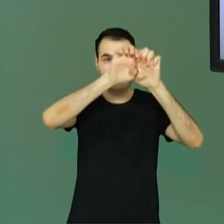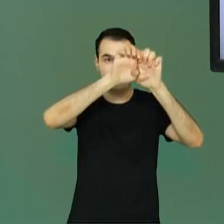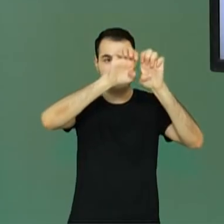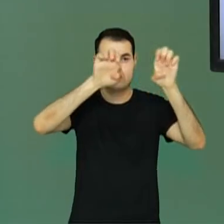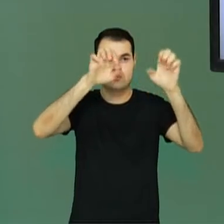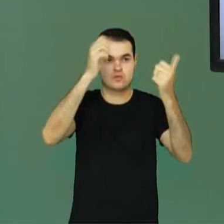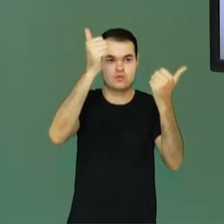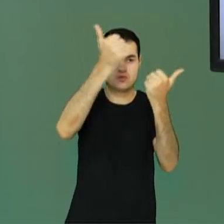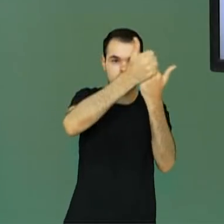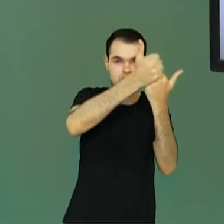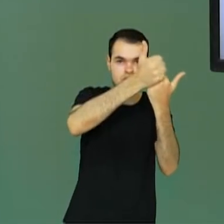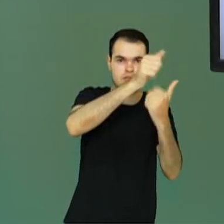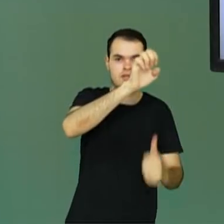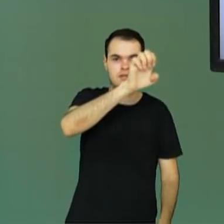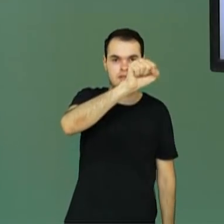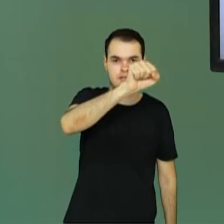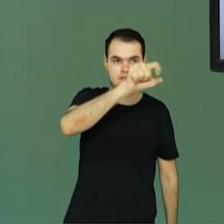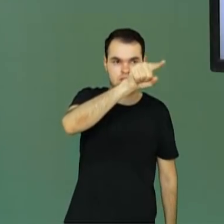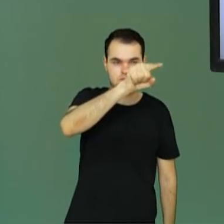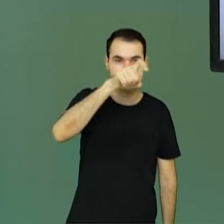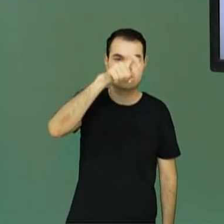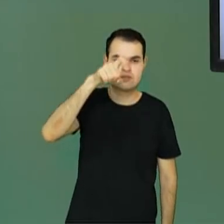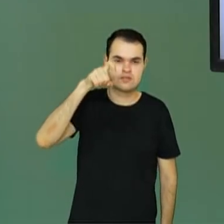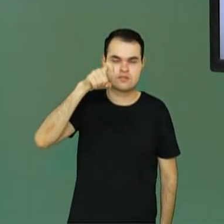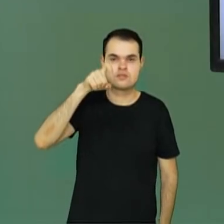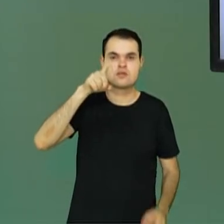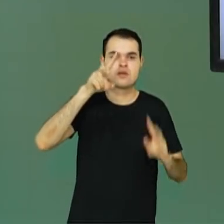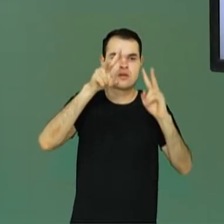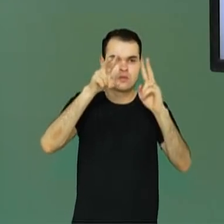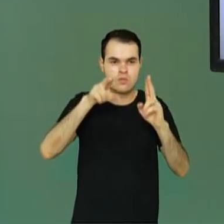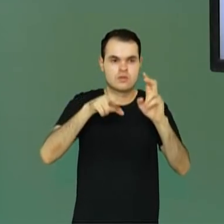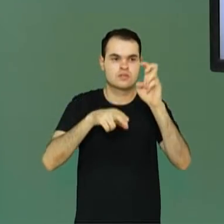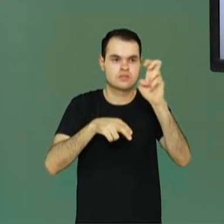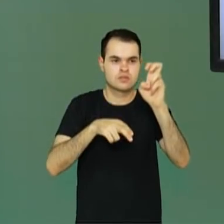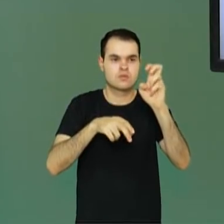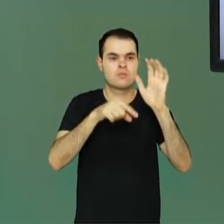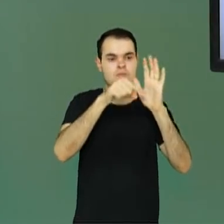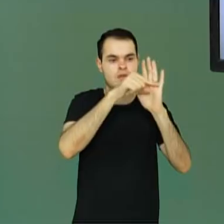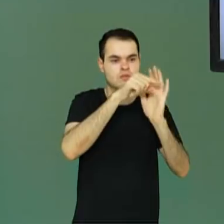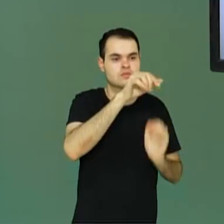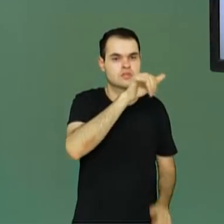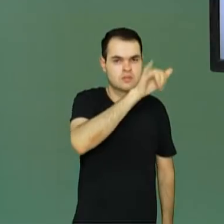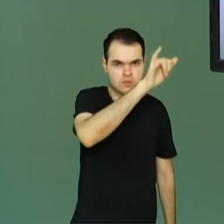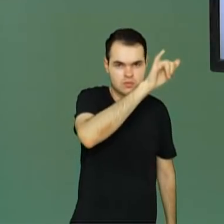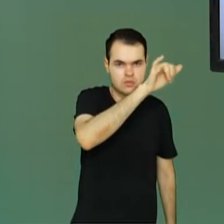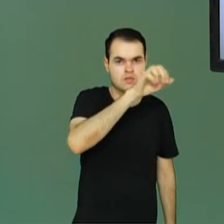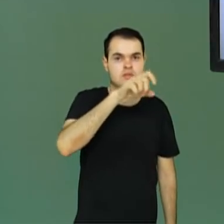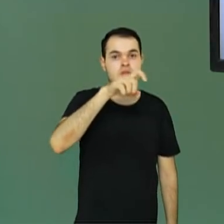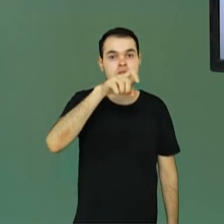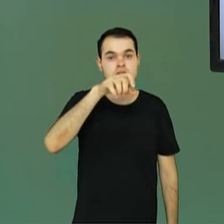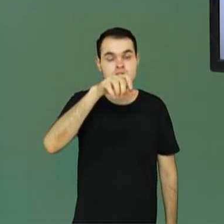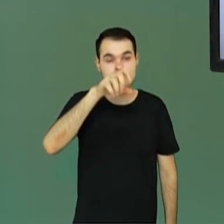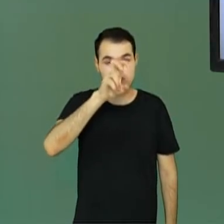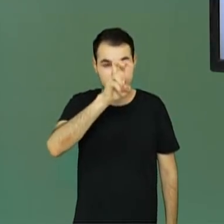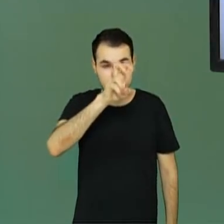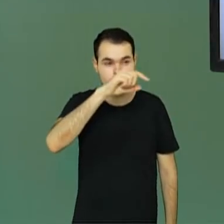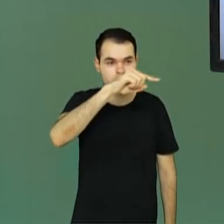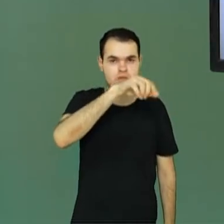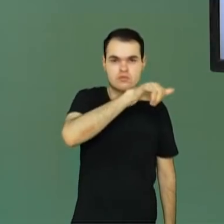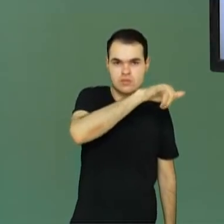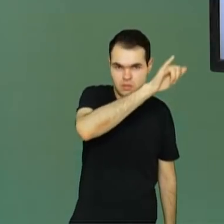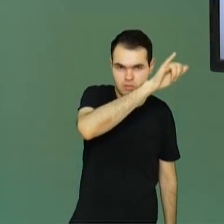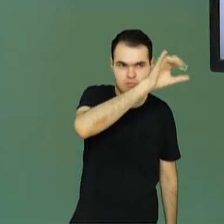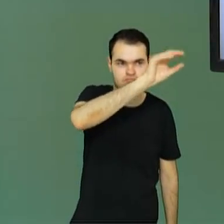de substituição, que seria o quê? X igual a 5 menos y. Então, eu pego aqui o 5 menos y, porque o x já está lá, e faço